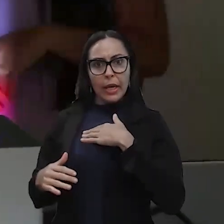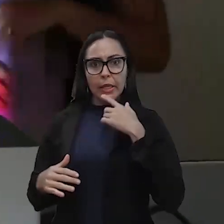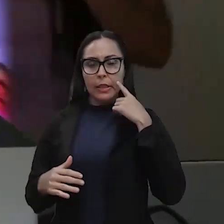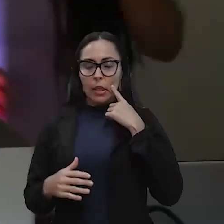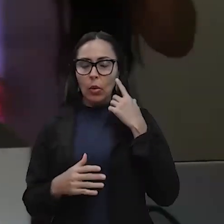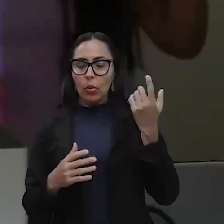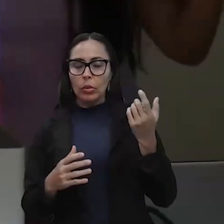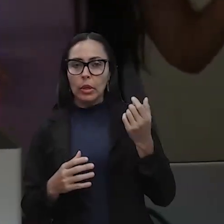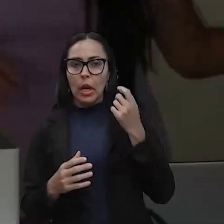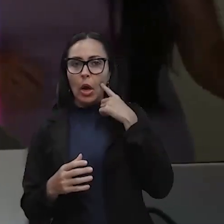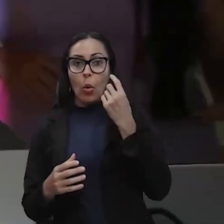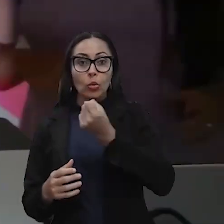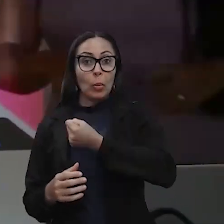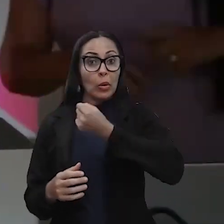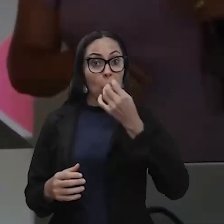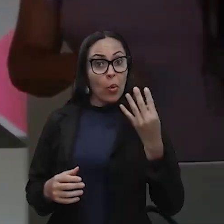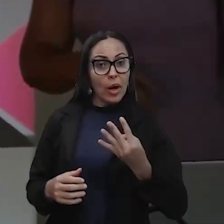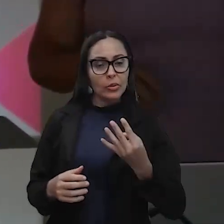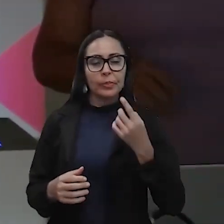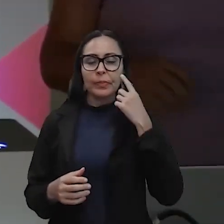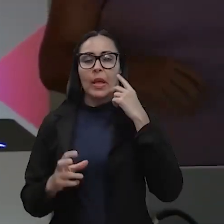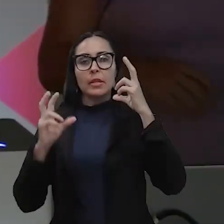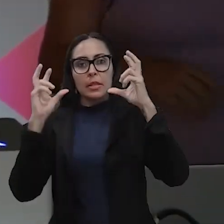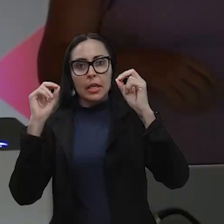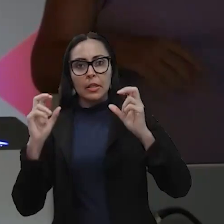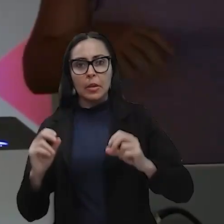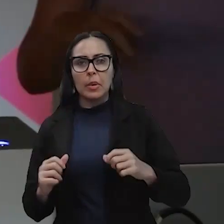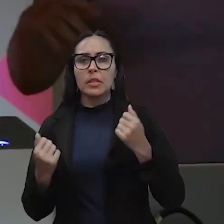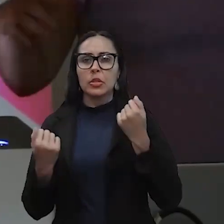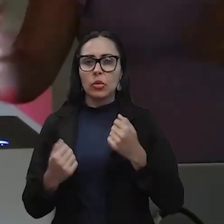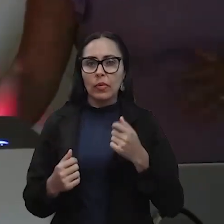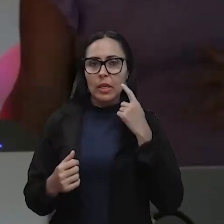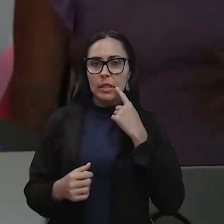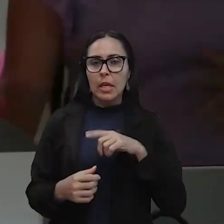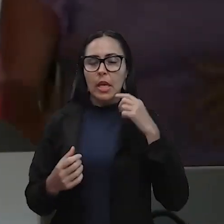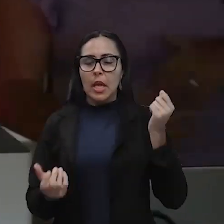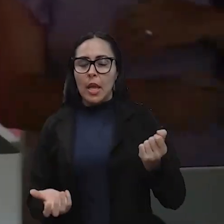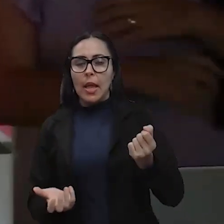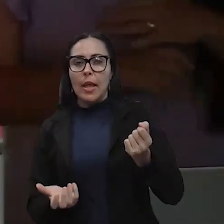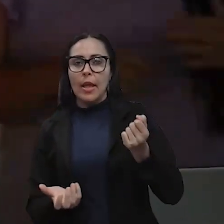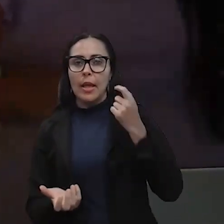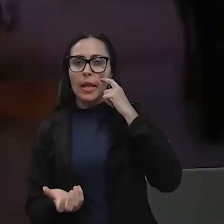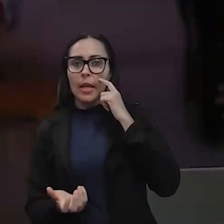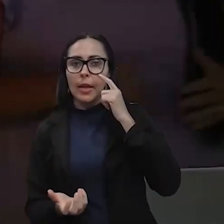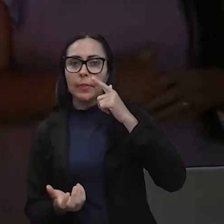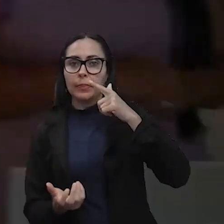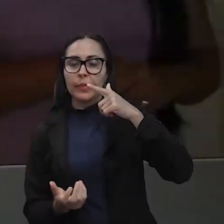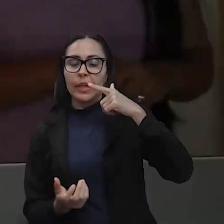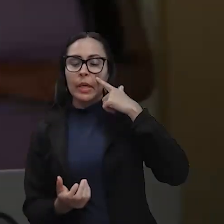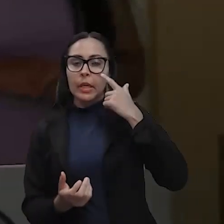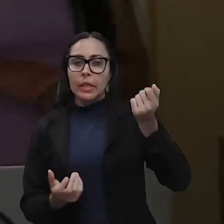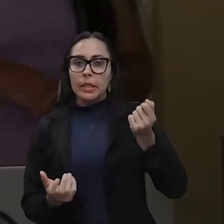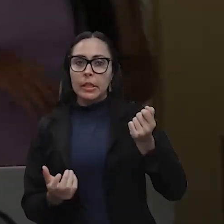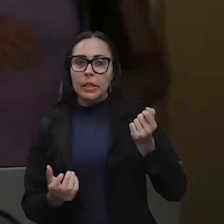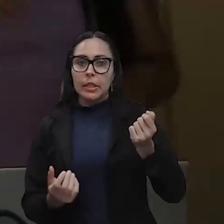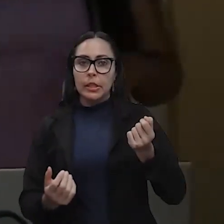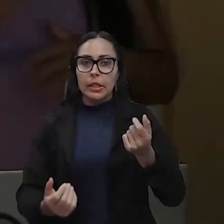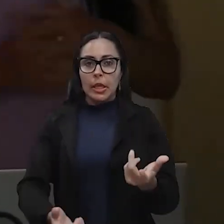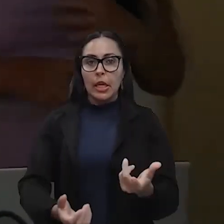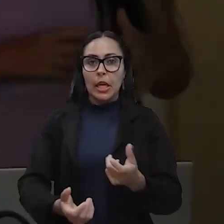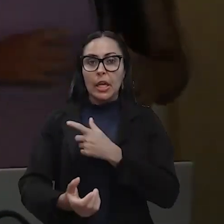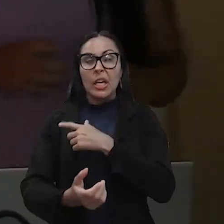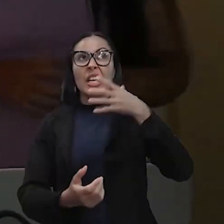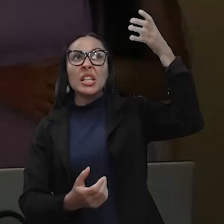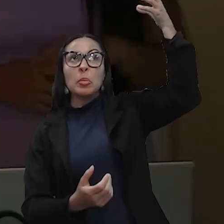ela precisou fazer quimioterapia, radioterapia, mamectomias, fez uma extração de uma mama total. Foi